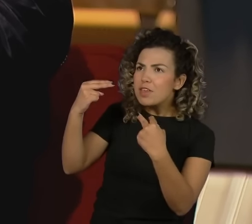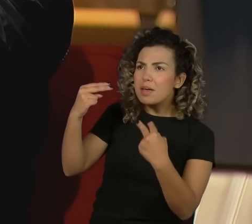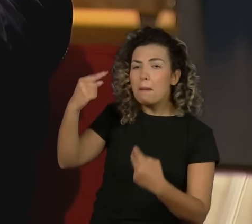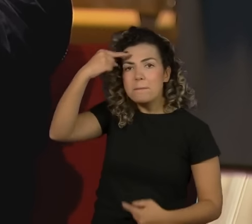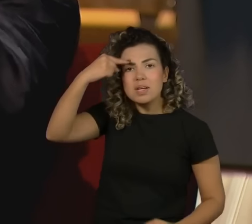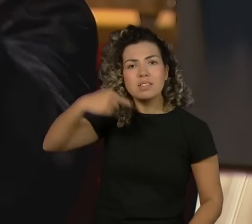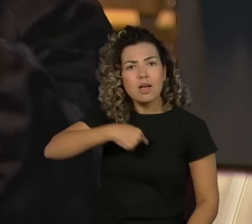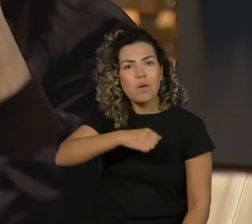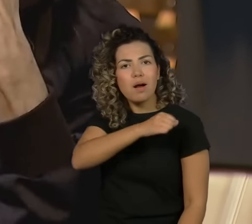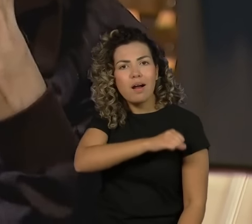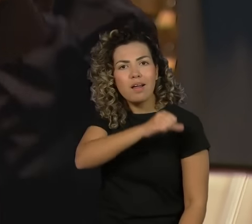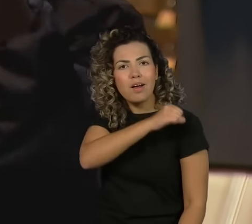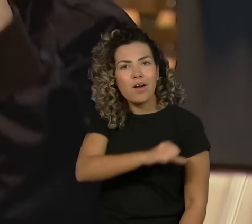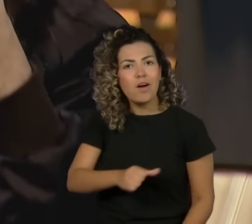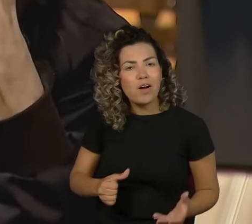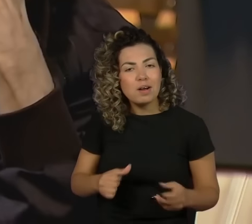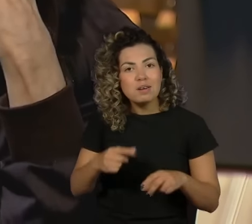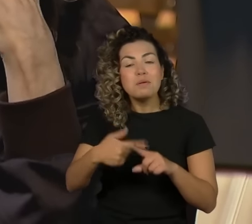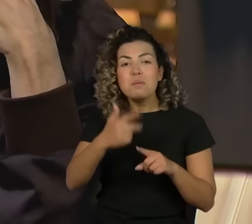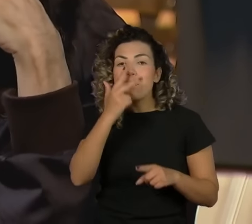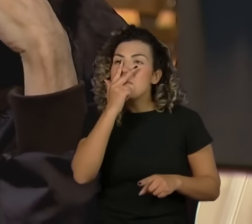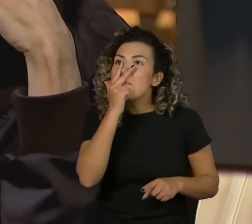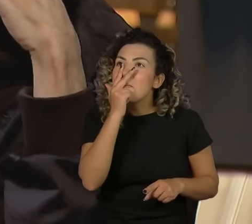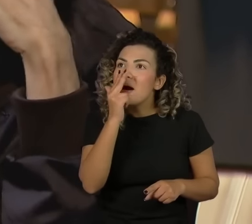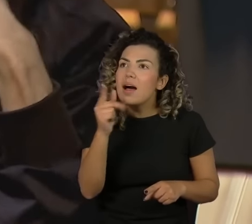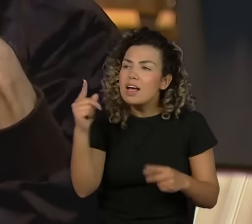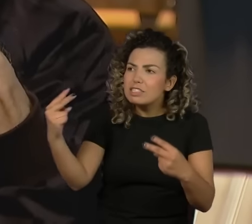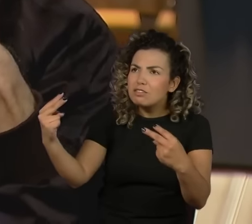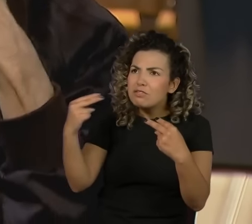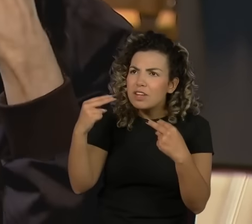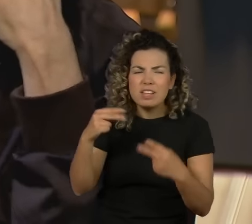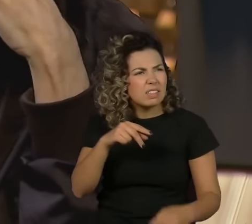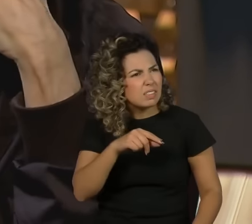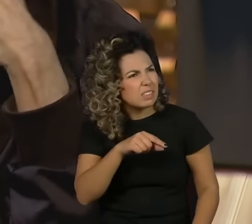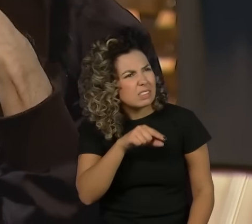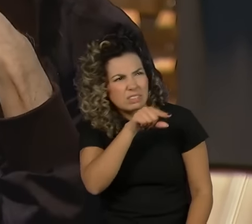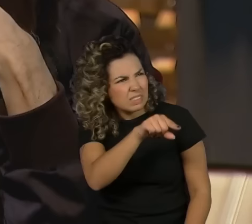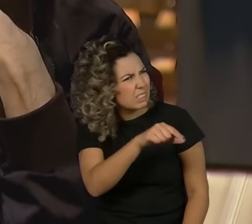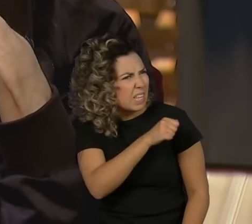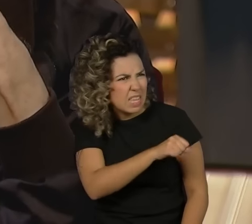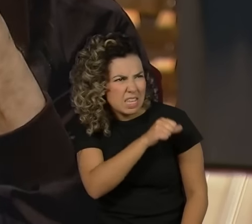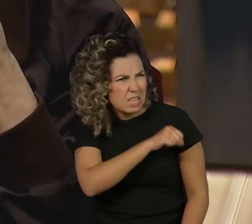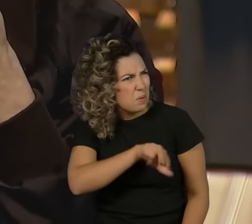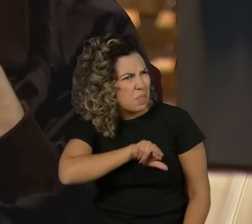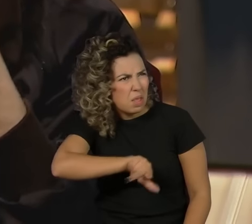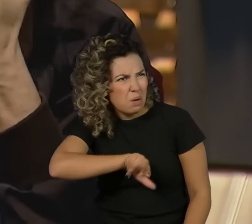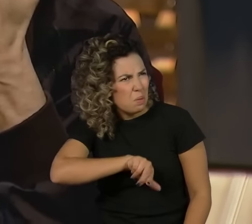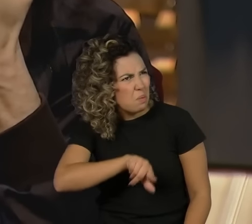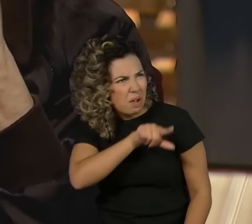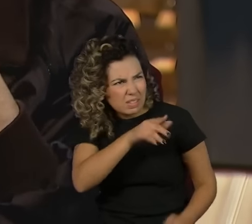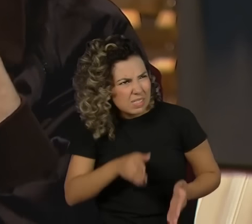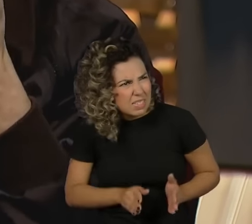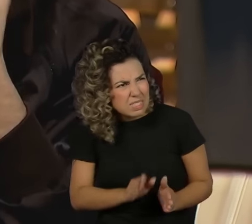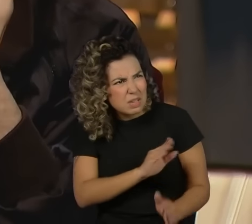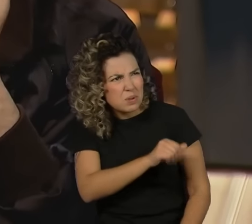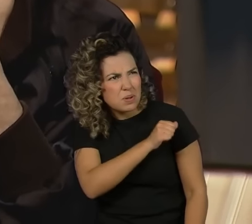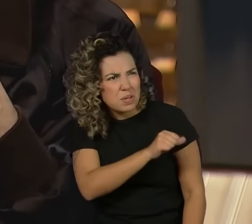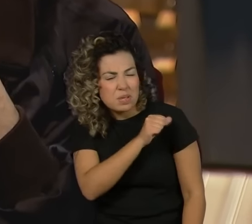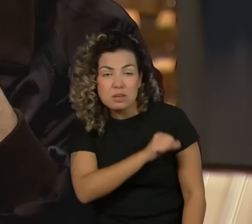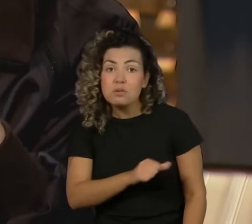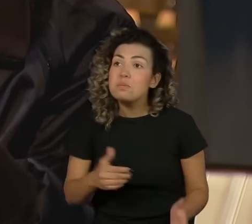dessa coisa de solar que você está falando. Como é que é Eles não possível? conseguiam entender que eu era carioca. Não, você não é carioca, você não é carioca. Cara, e mal sabem eles que hoje